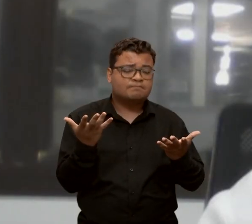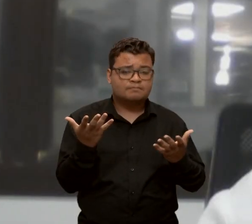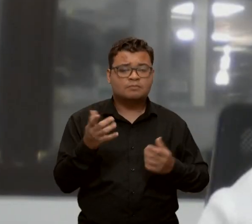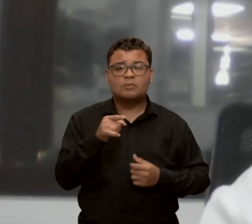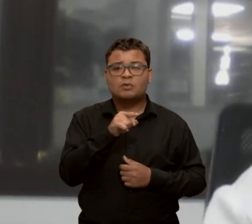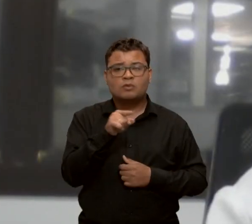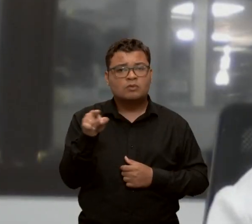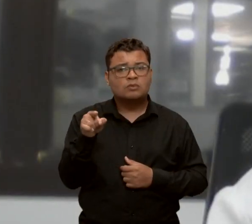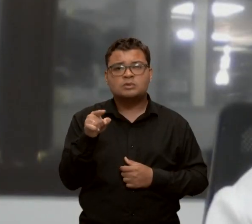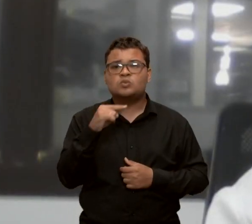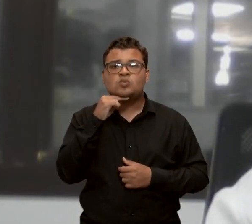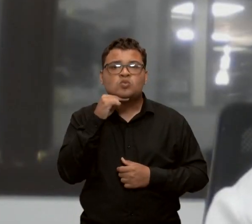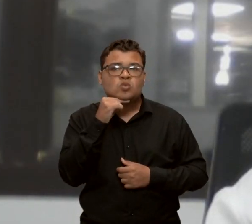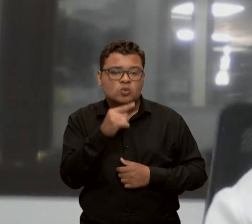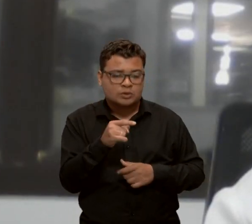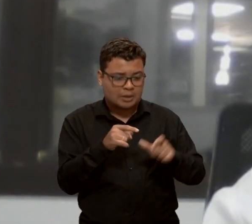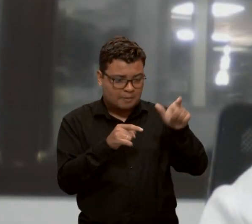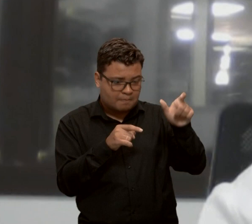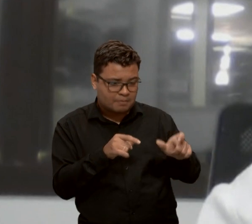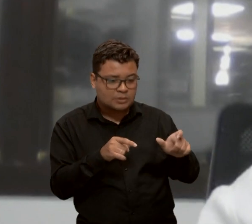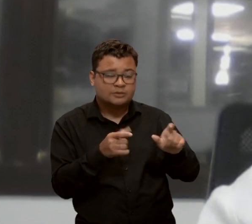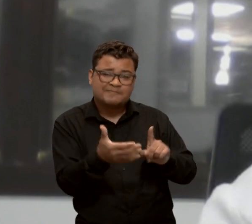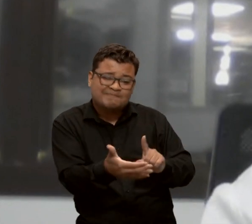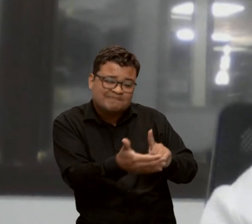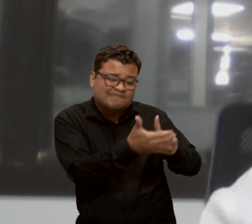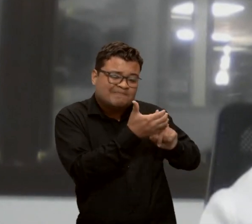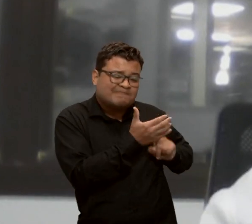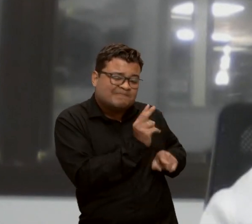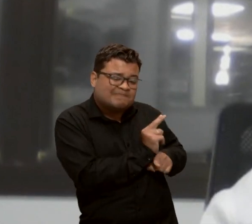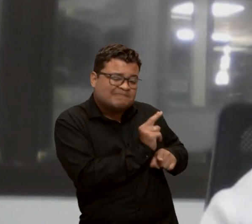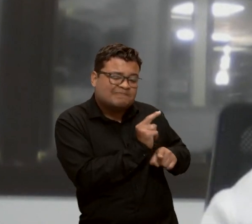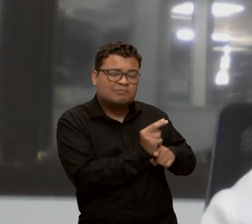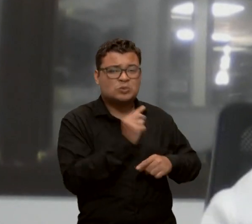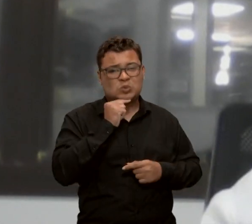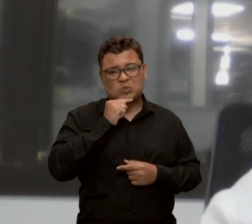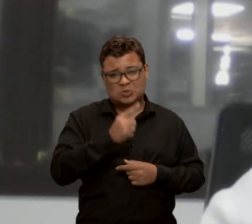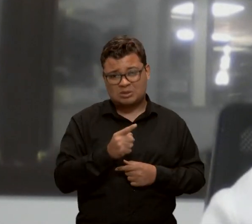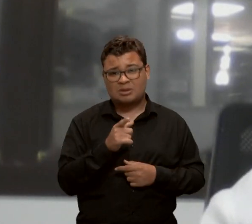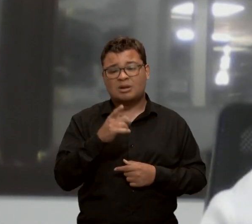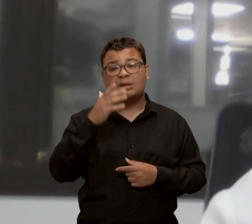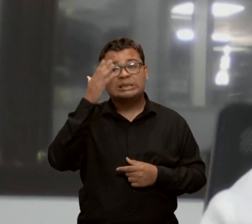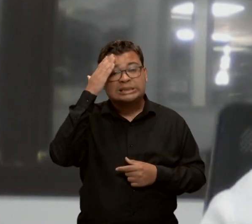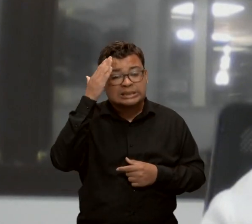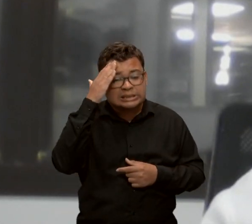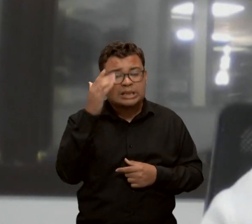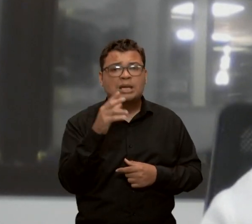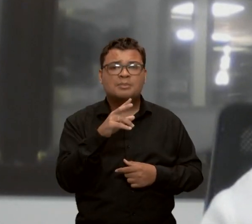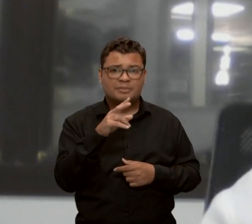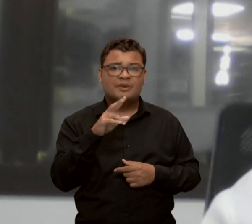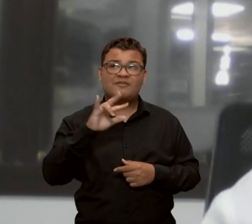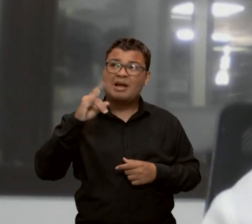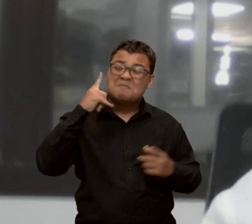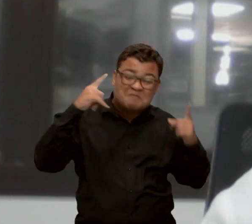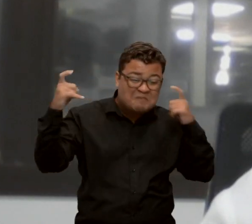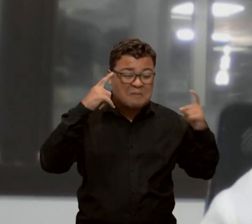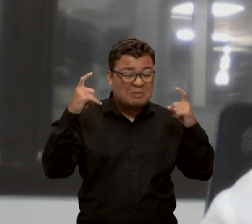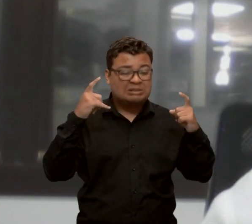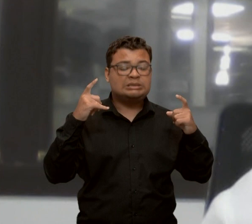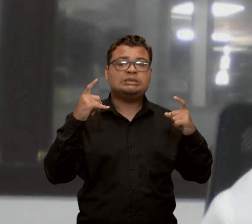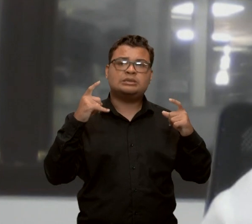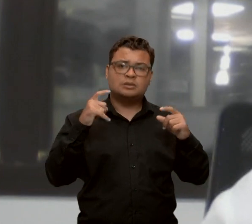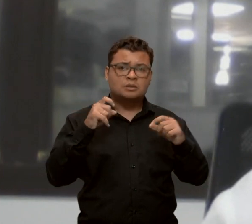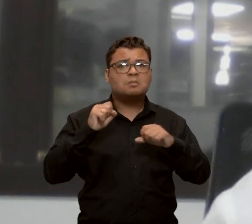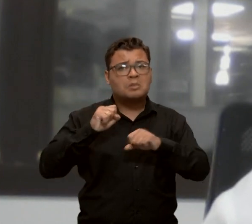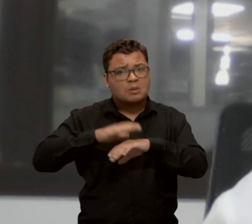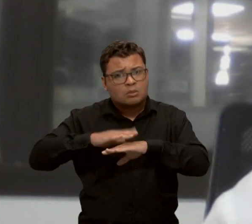levar essa pessoa para longe desse ruído, se você sabe que essa pessoa vai ser exposta, tenta orientar através